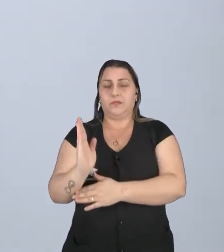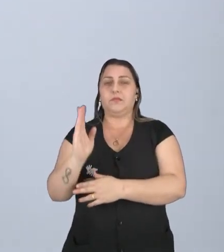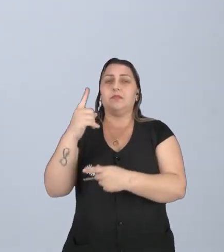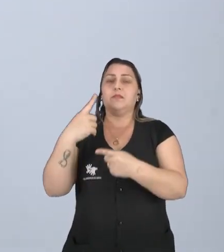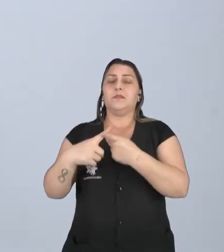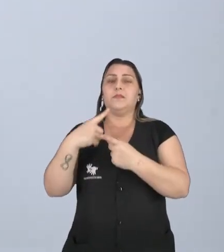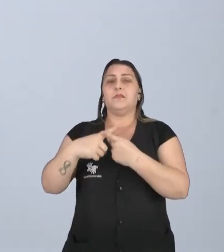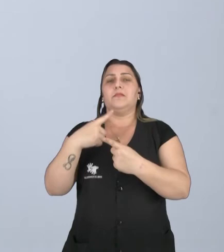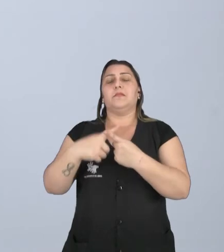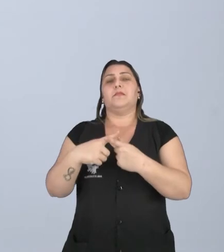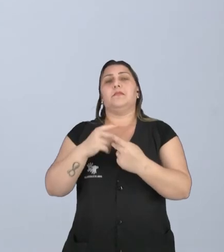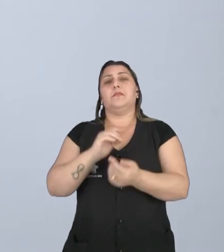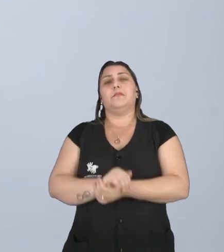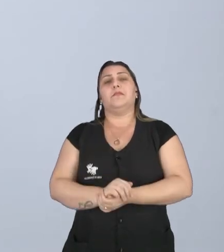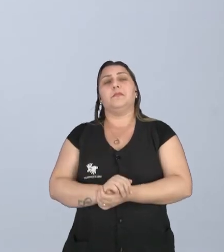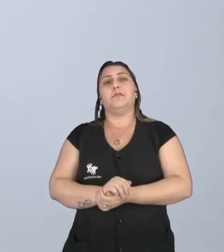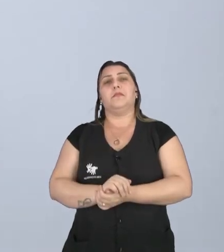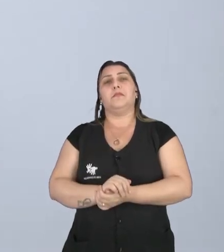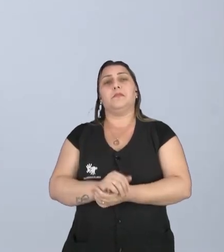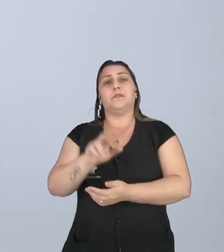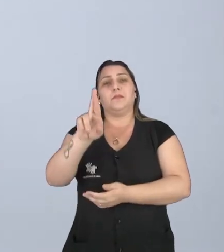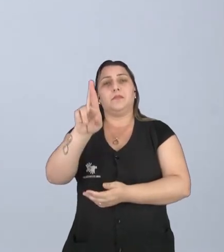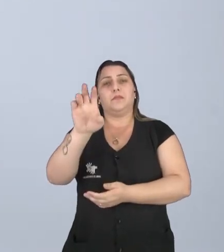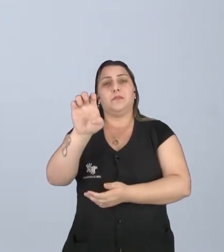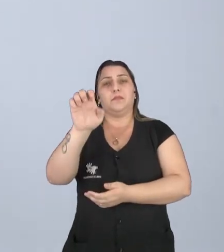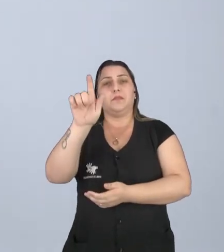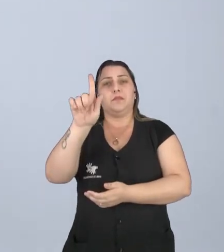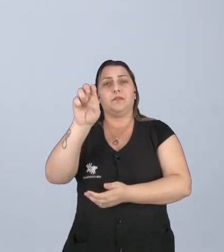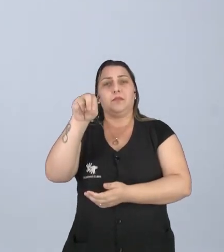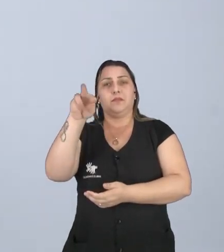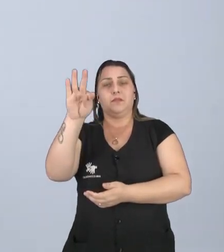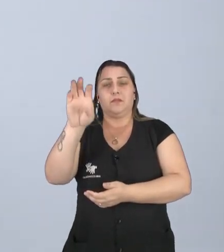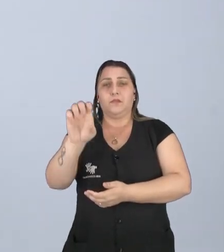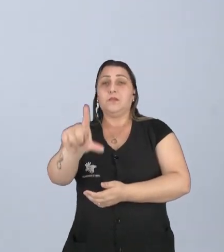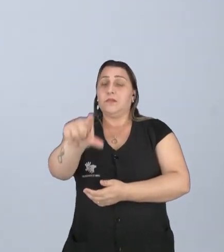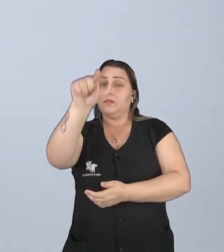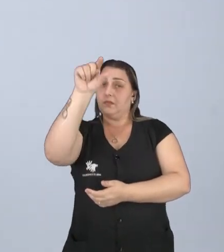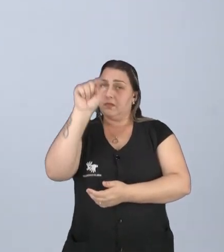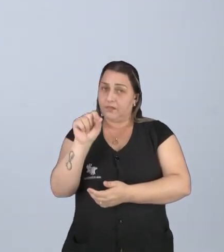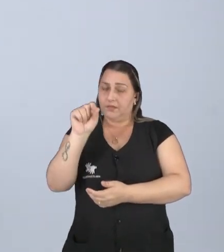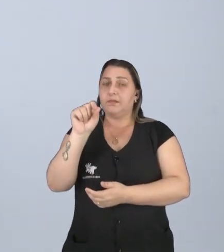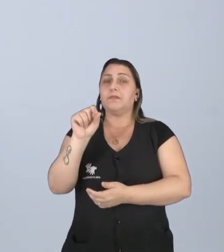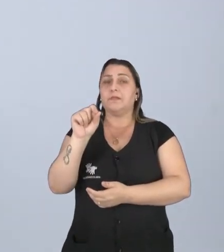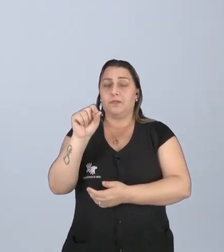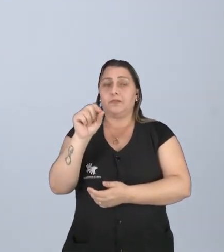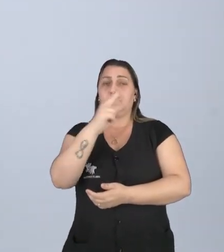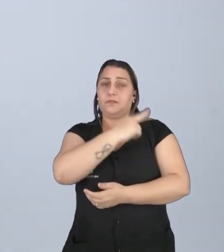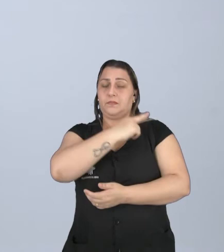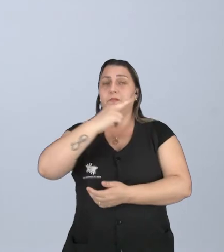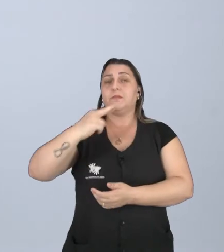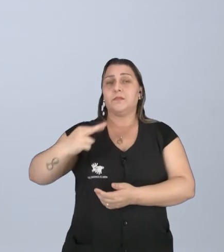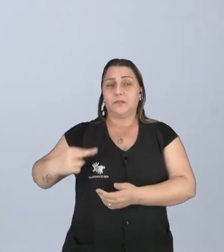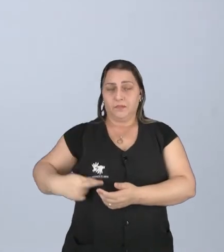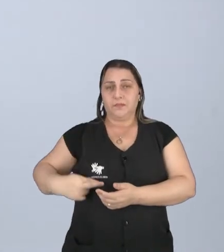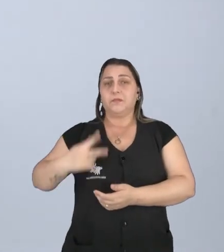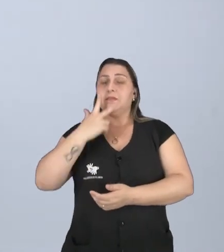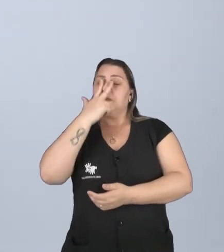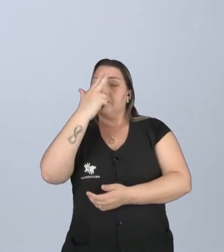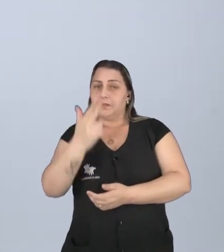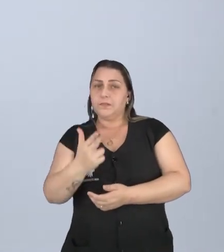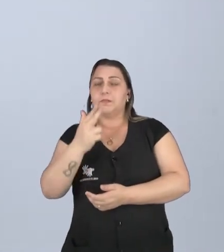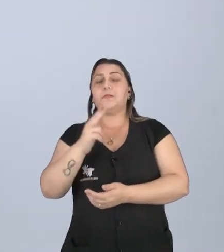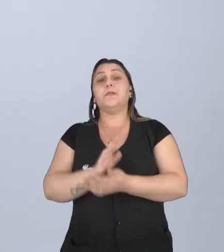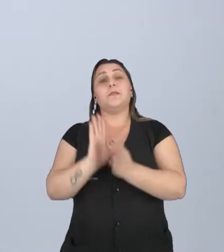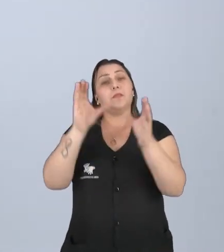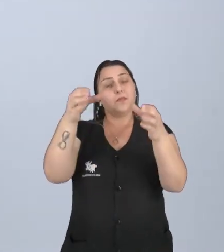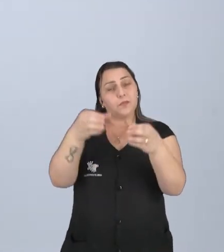aí os regentes, eles eram escolhidos, né? E isso lembra um pouco República, né? Eles eram escolhidos e isso fazia